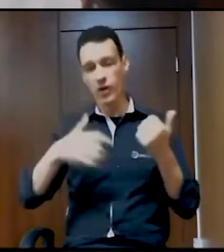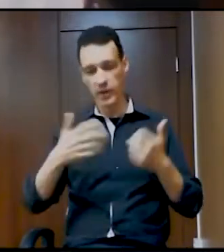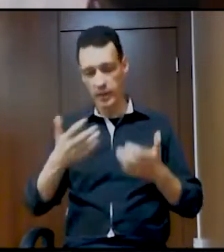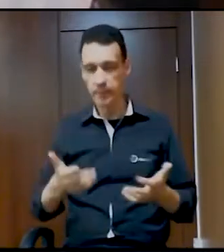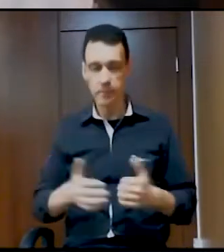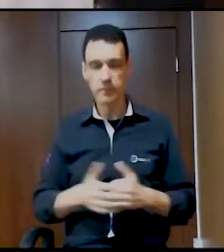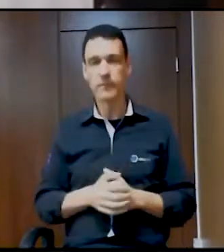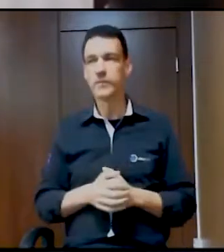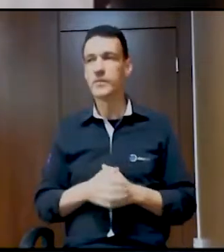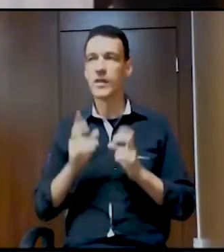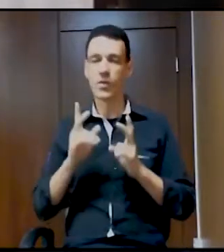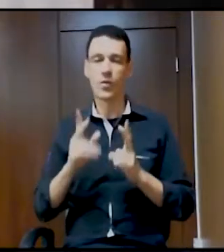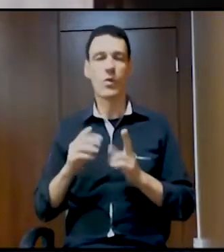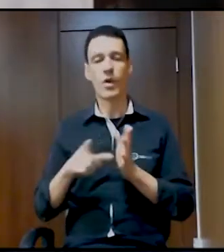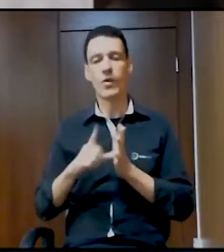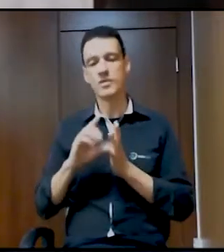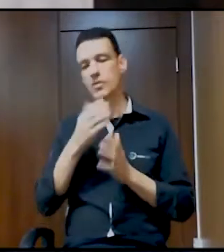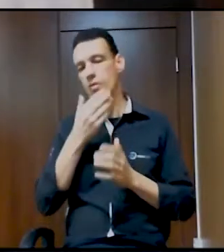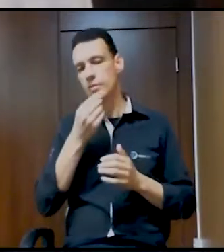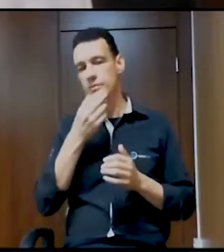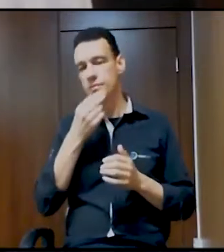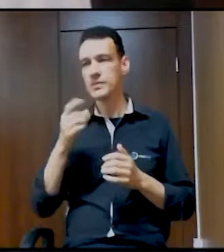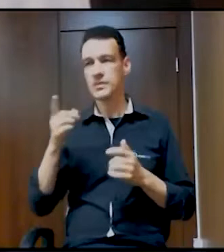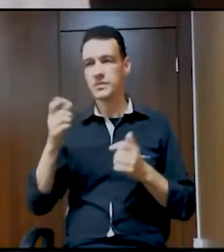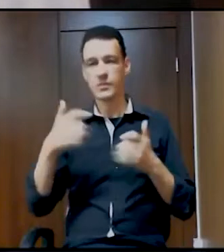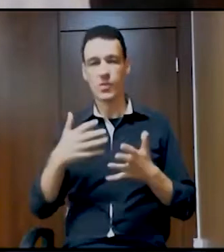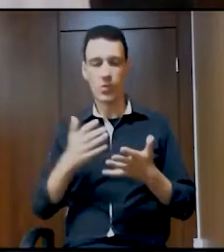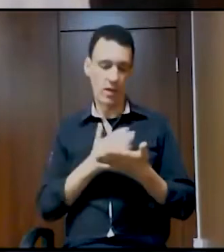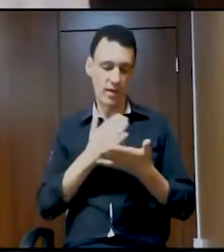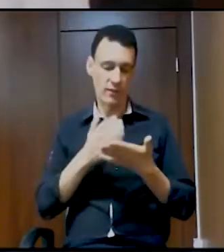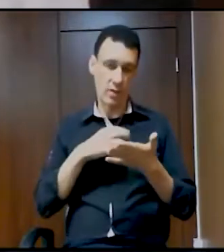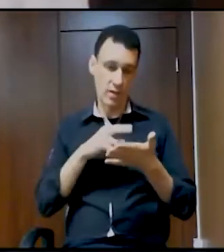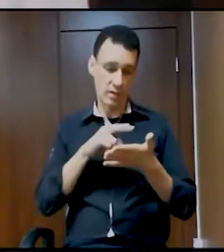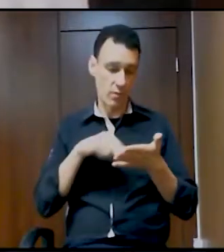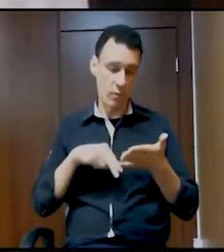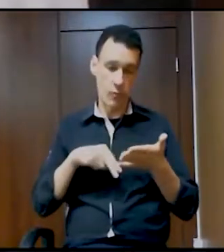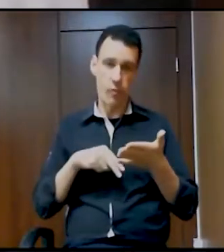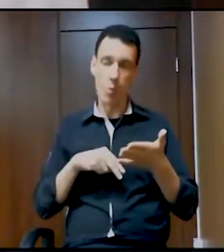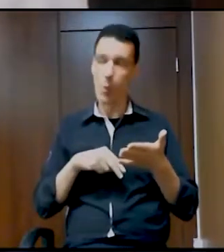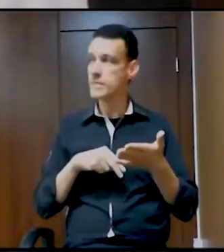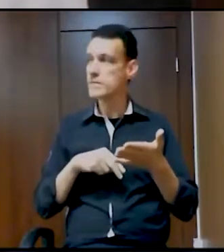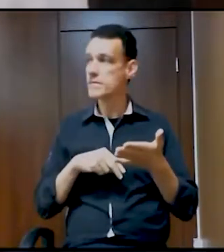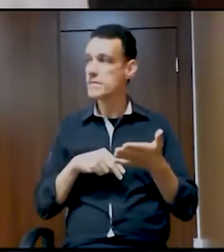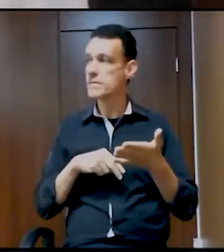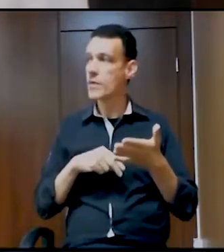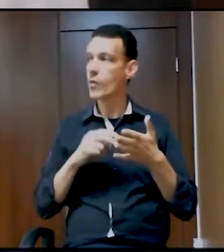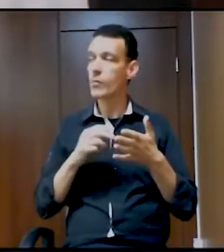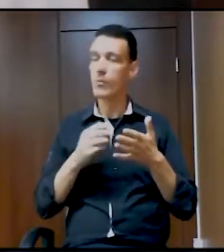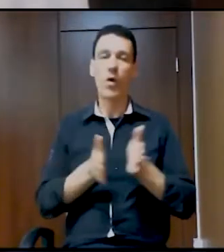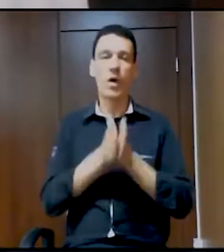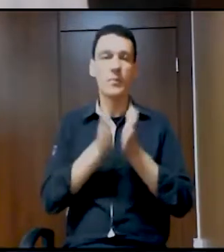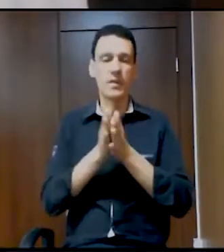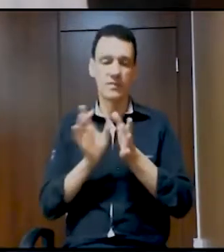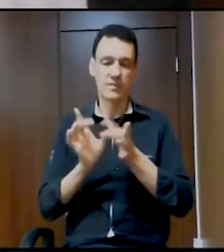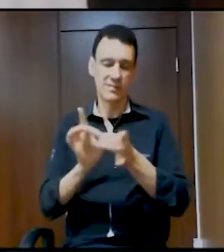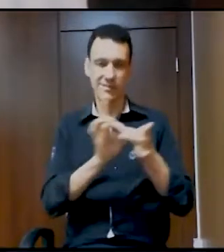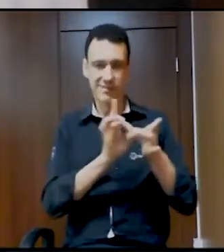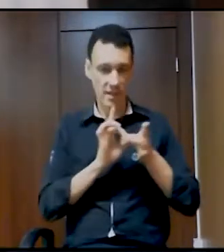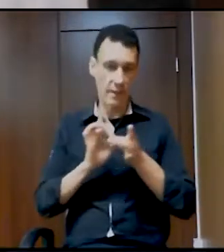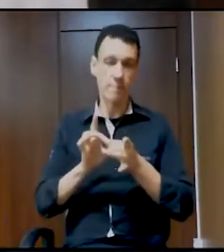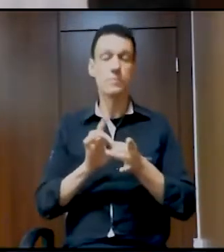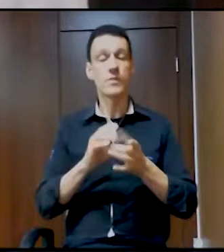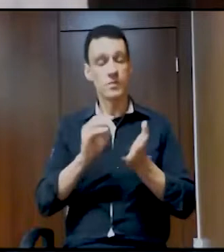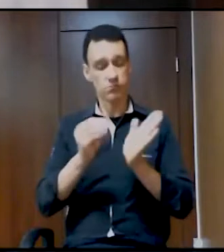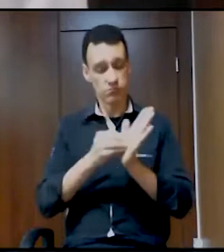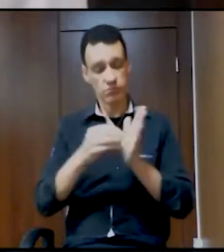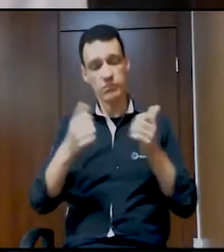Como foi o rapaz falou aqui. No livro que eu estou lendo, Punir os Pobres, diz exatamente isso, que precisa